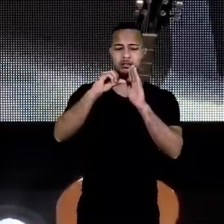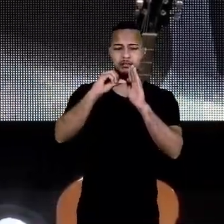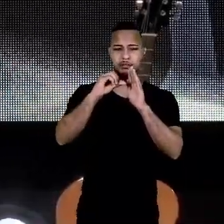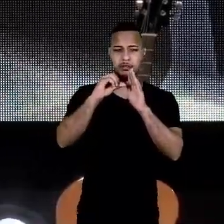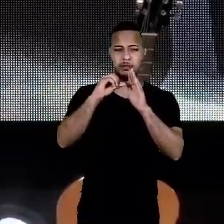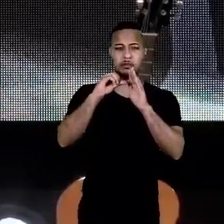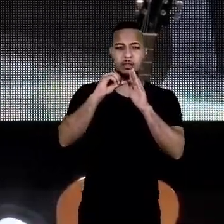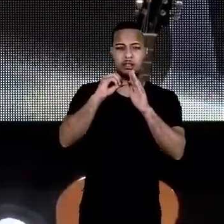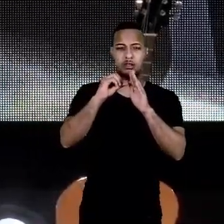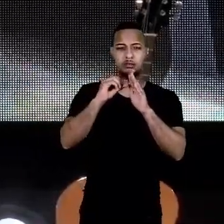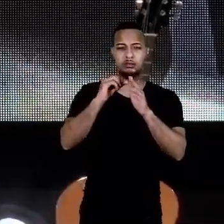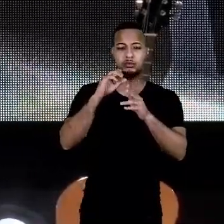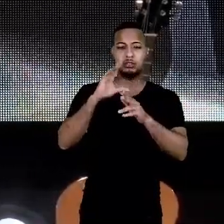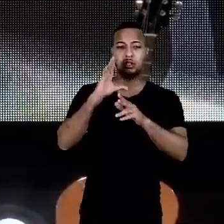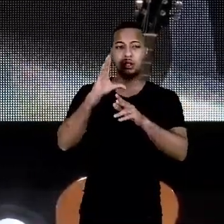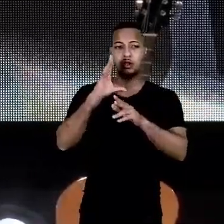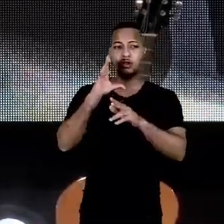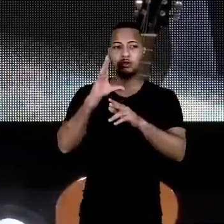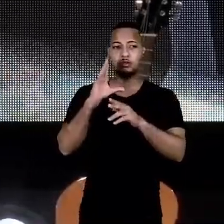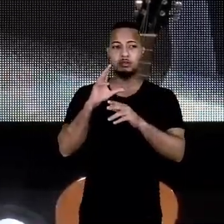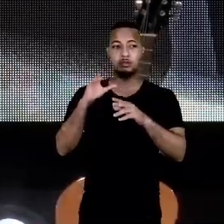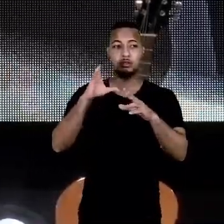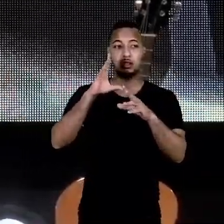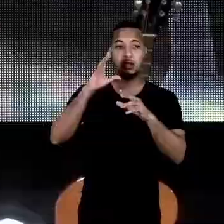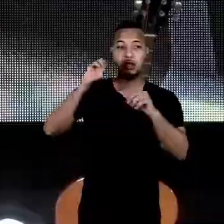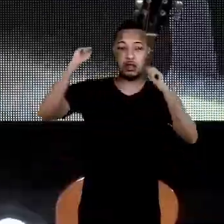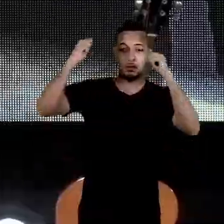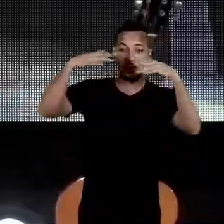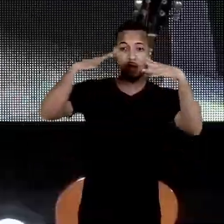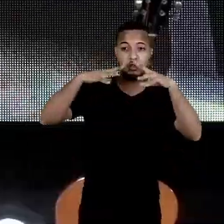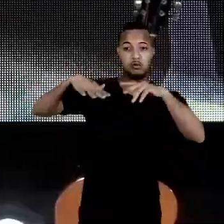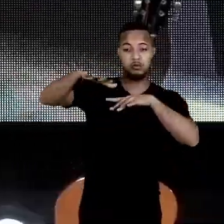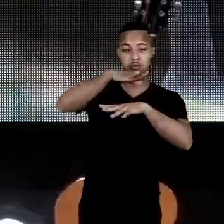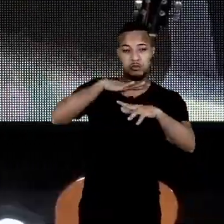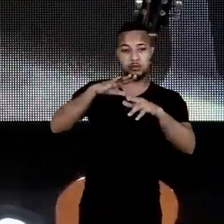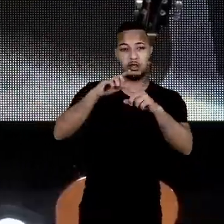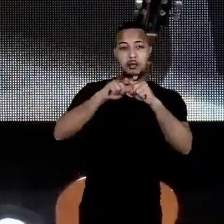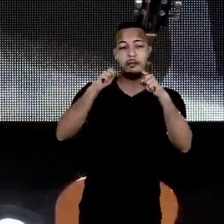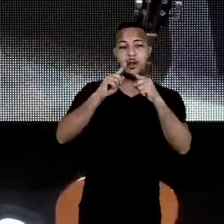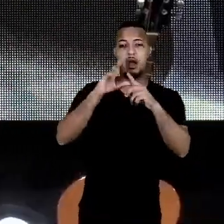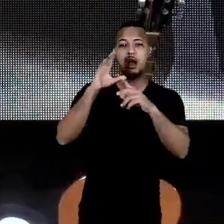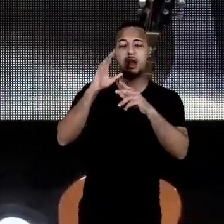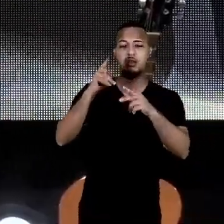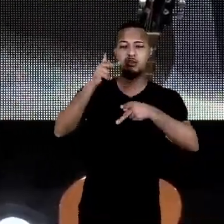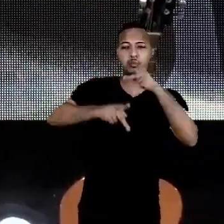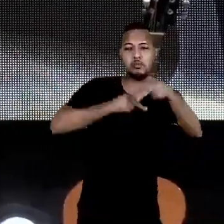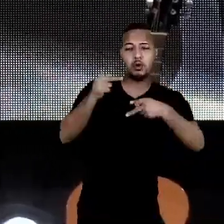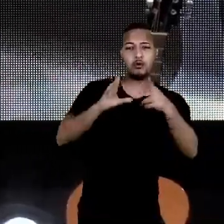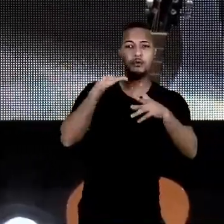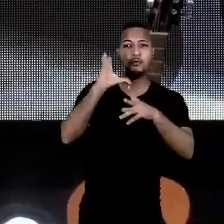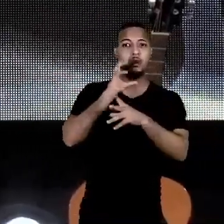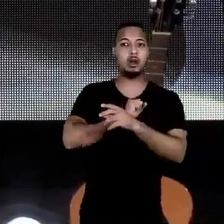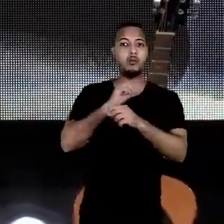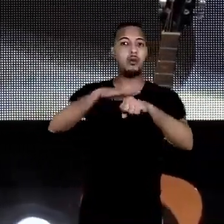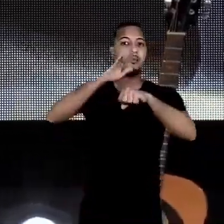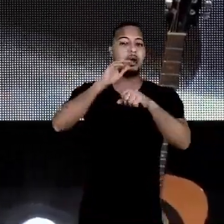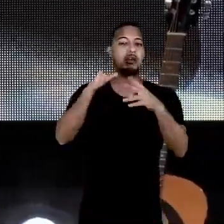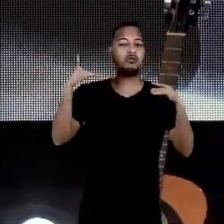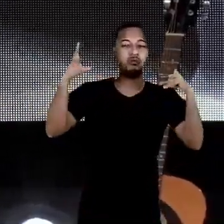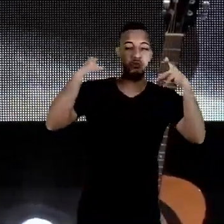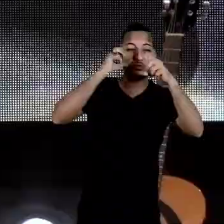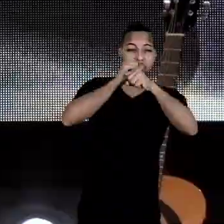trevas do que a luz, porque as suas obras eram más. Ei, deixa eu te dizer,